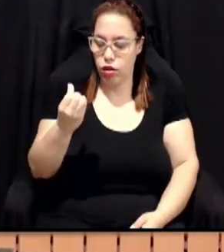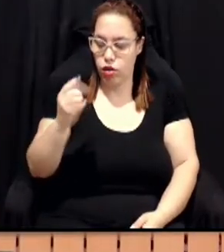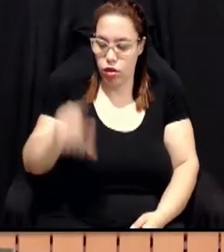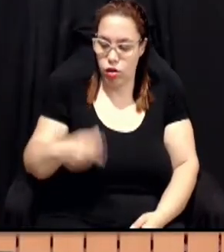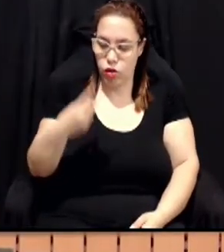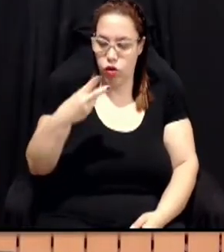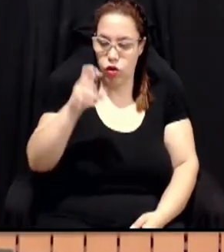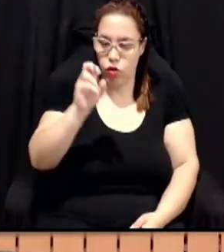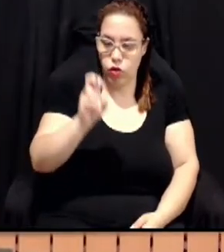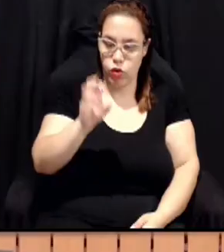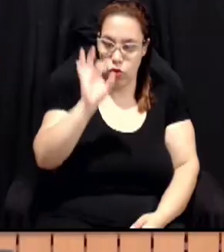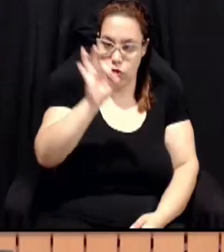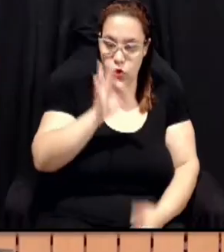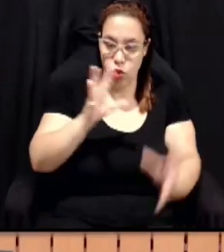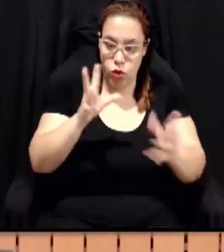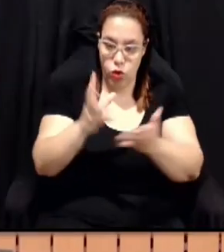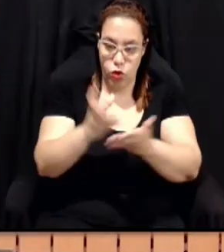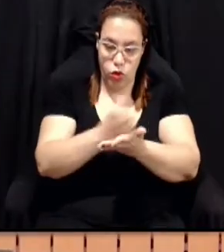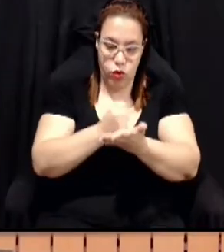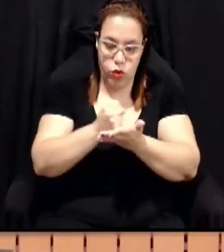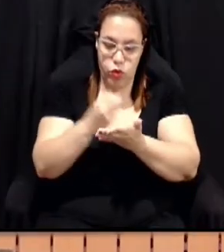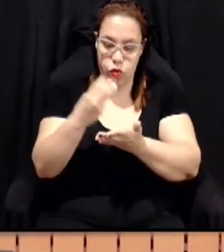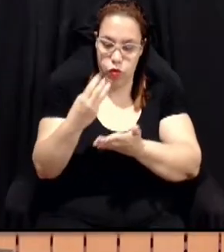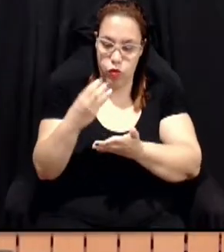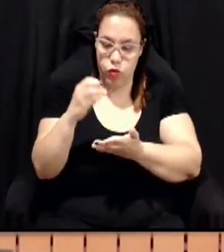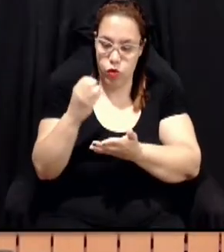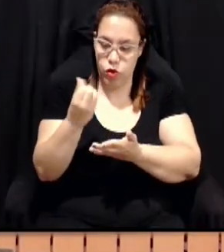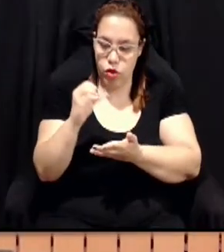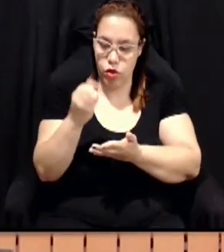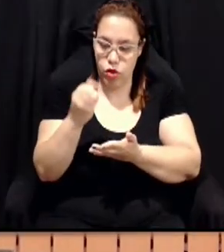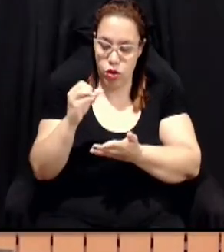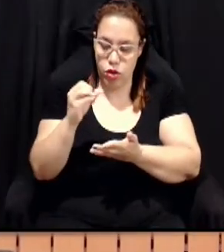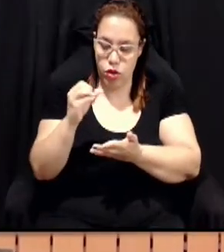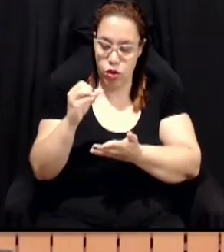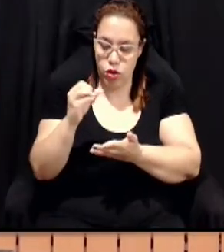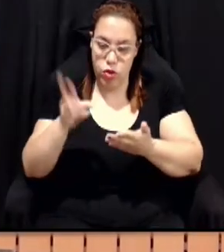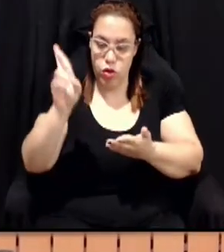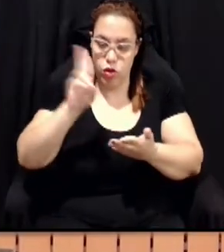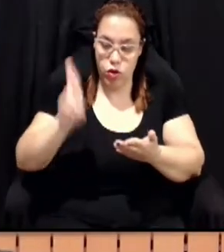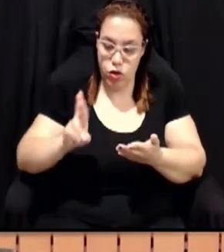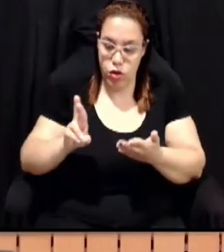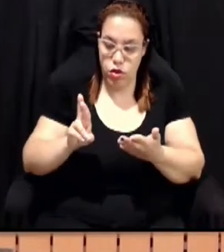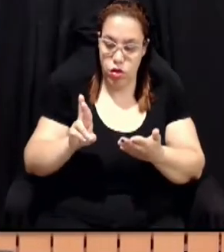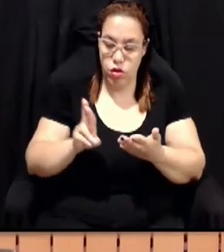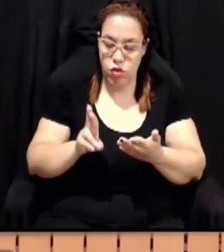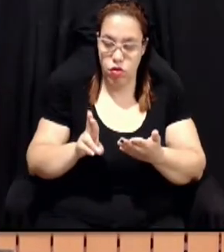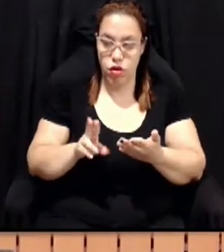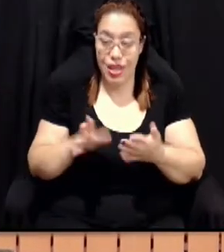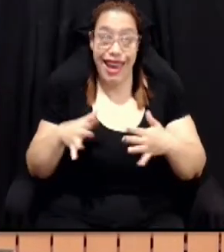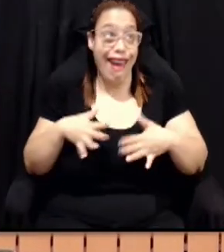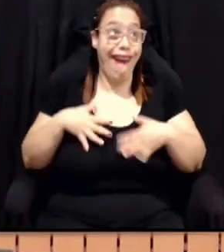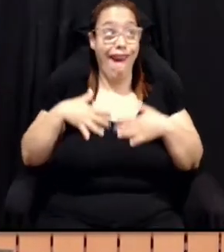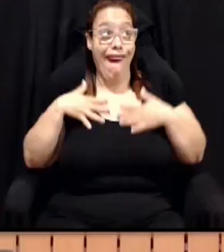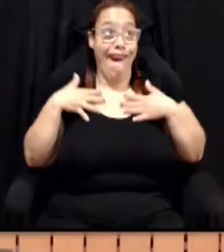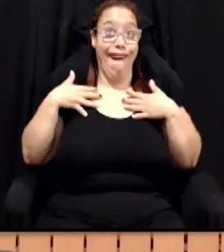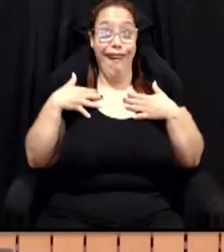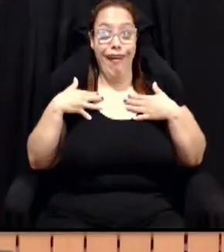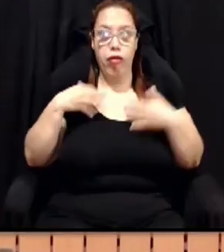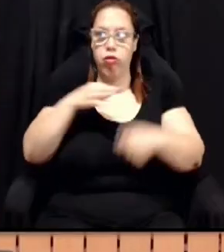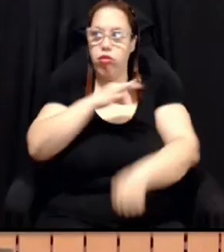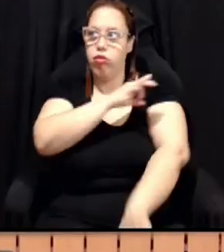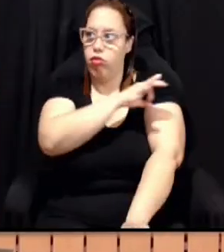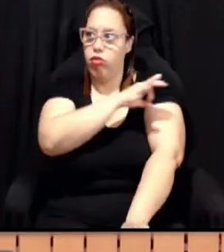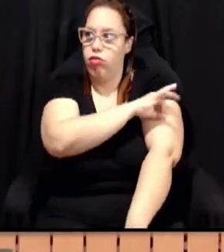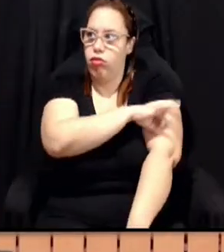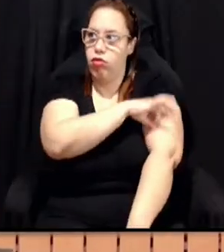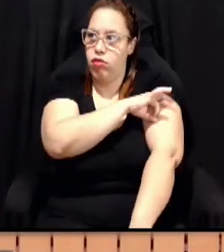total arrecadado, de 366 milhões de reais, não deve ser motivo de orgulho para a Prefeitura. É